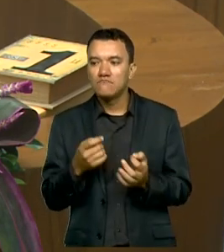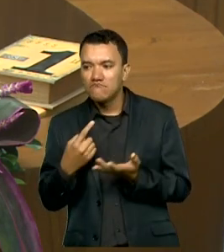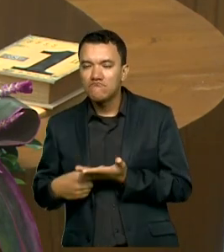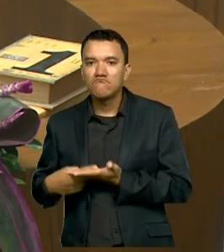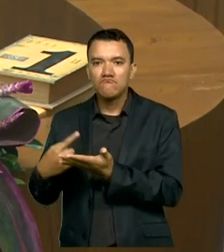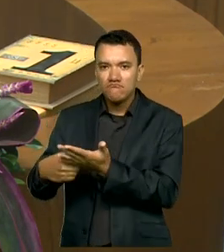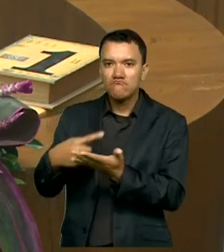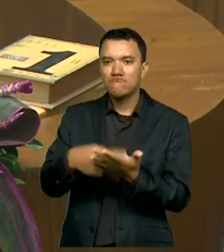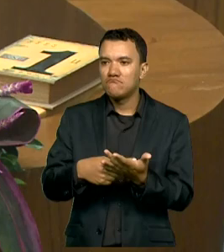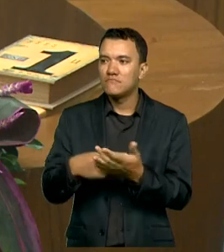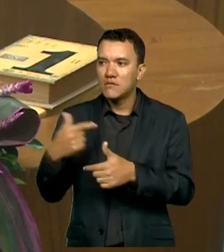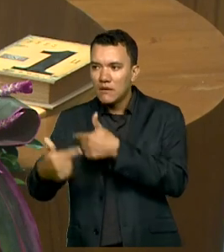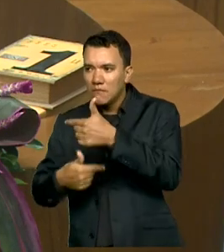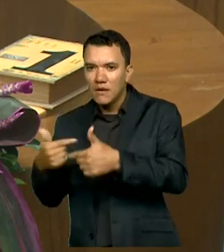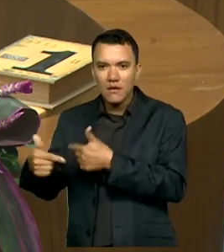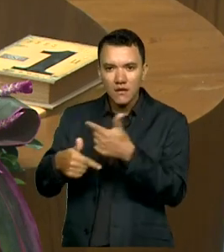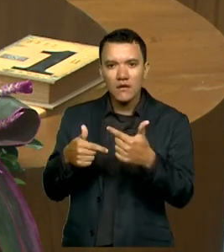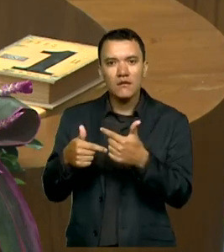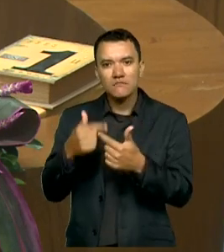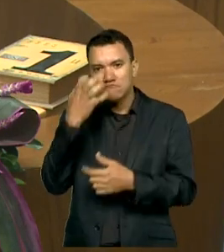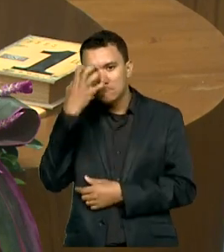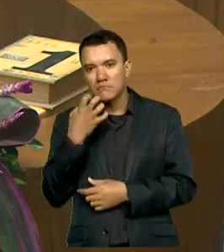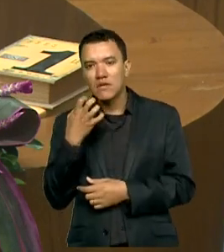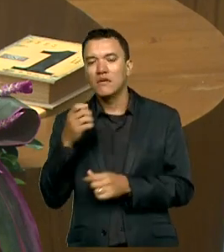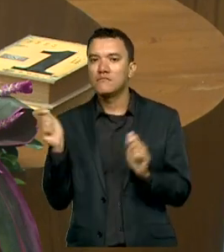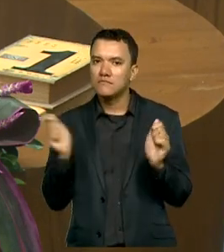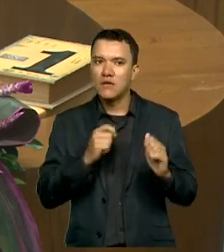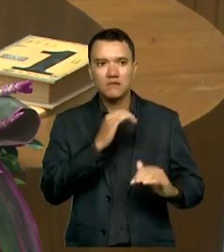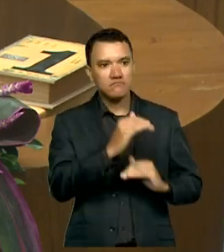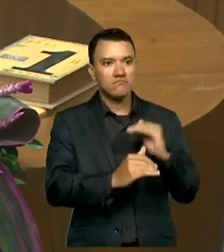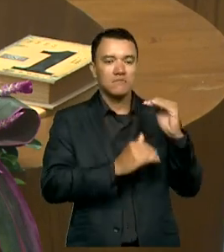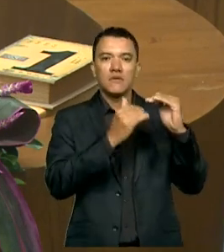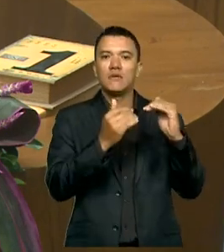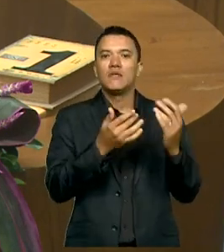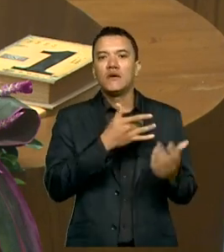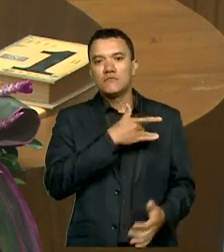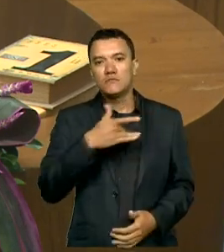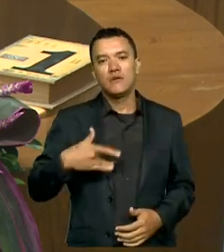trabalho sério, conseguiremos melhorar a saúde do nosso querido Maranhão.